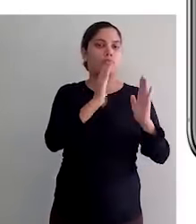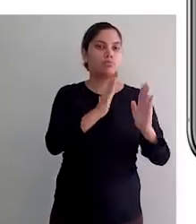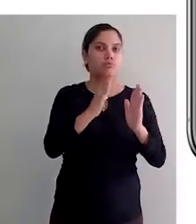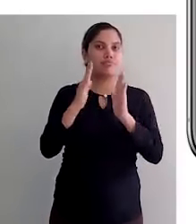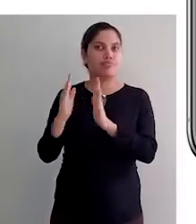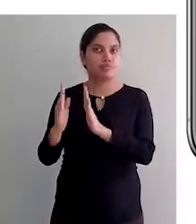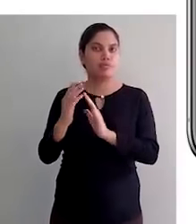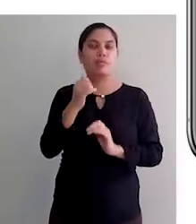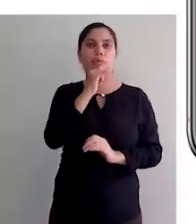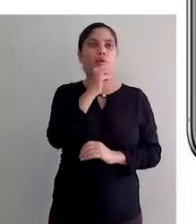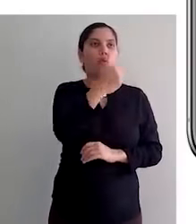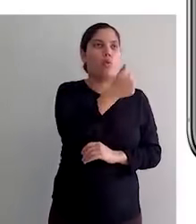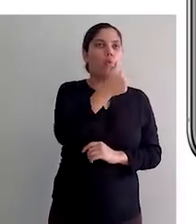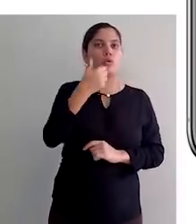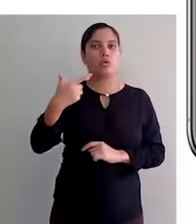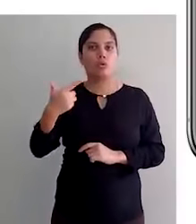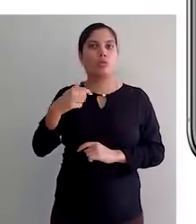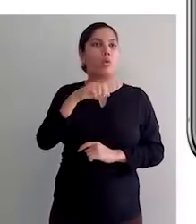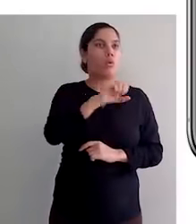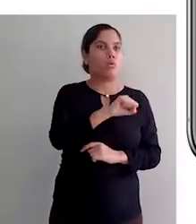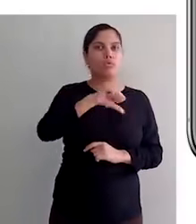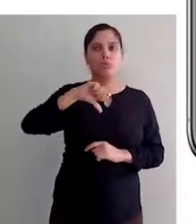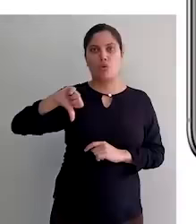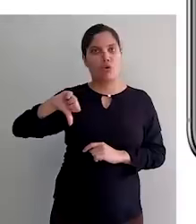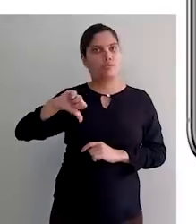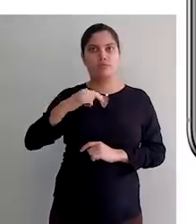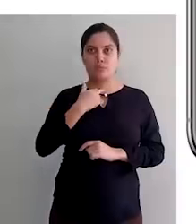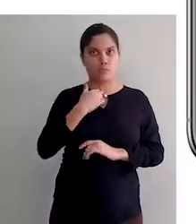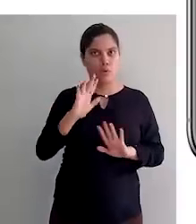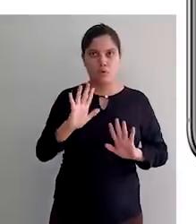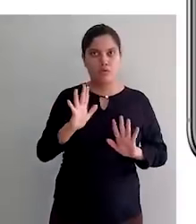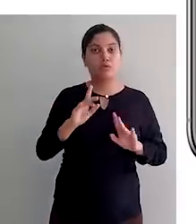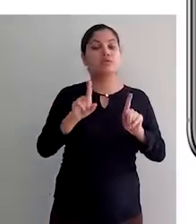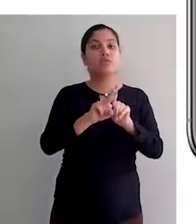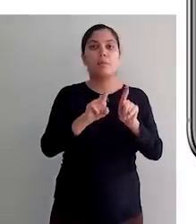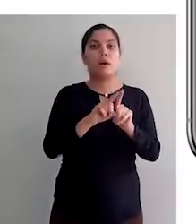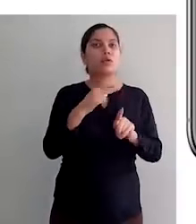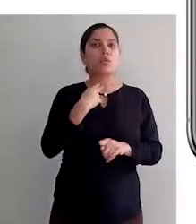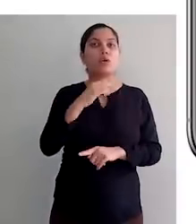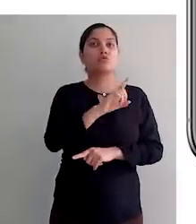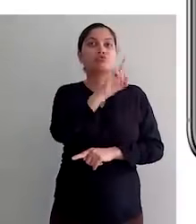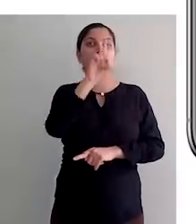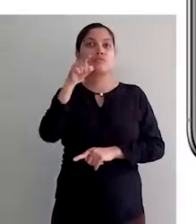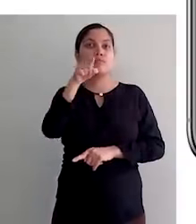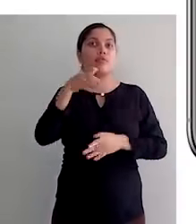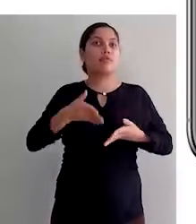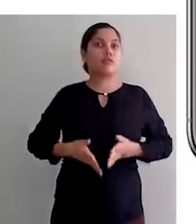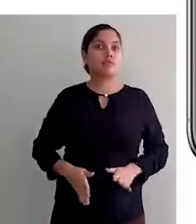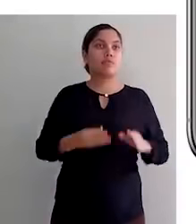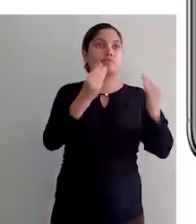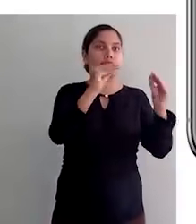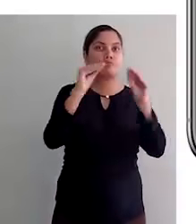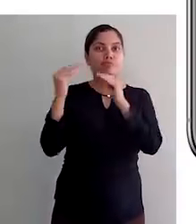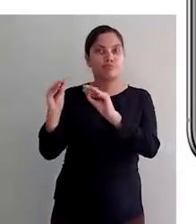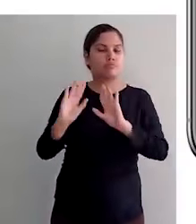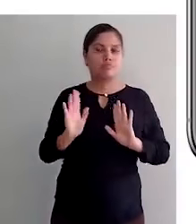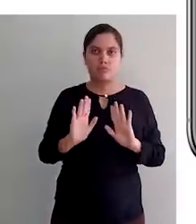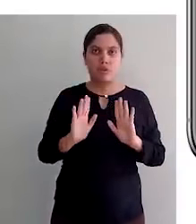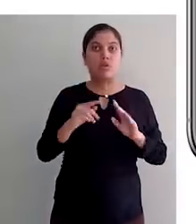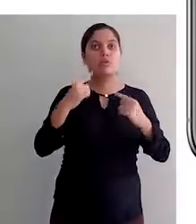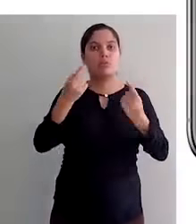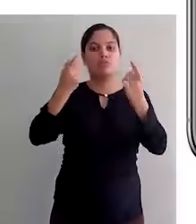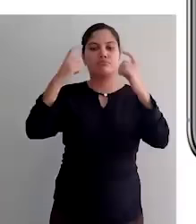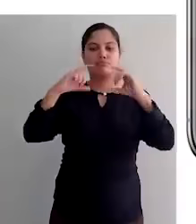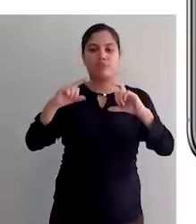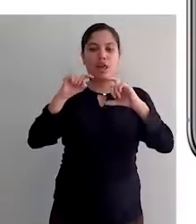e 2 ou 8 e 9, por exemplo, e nem ser o dia do seu aniversário. Depois, clique em Não sou